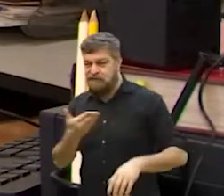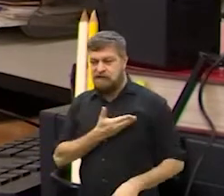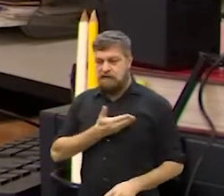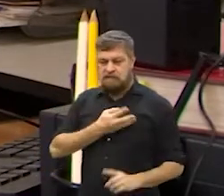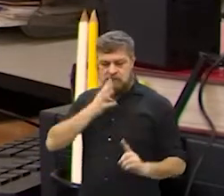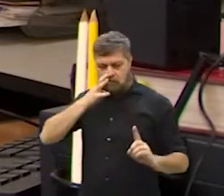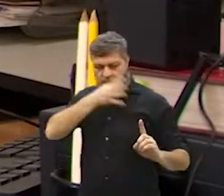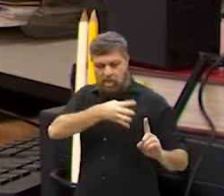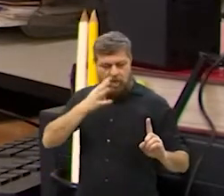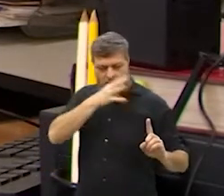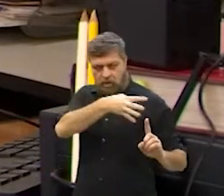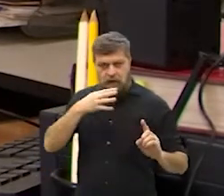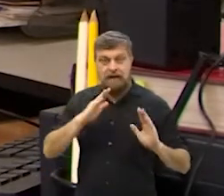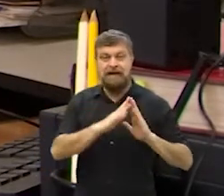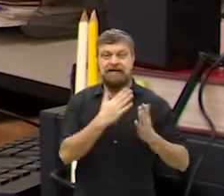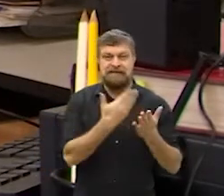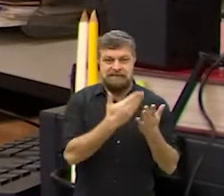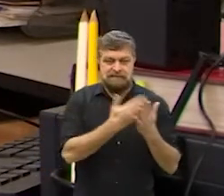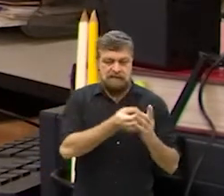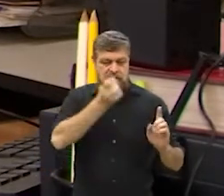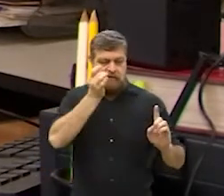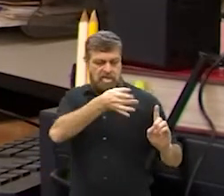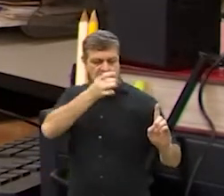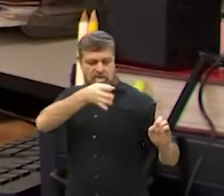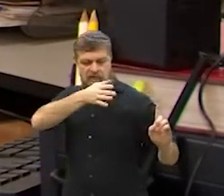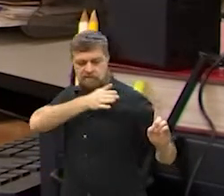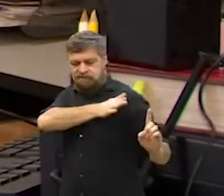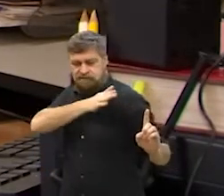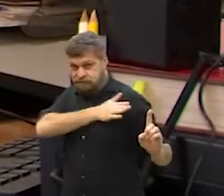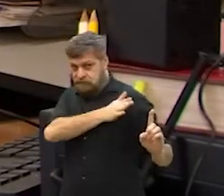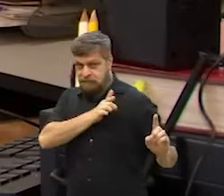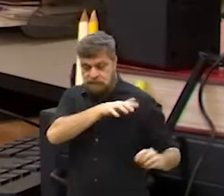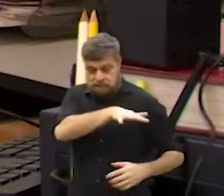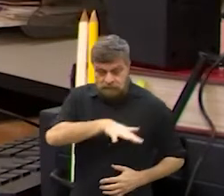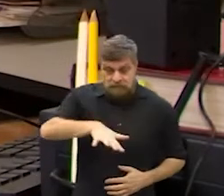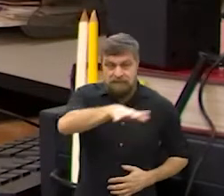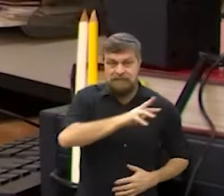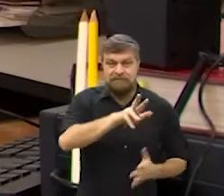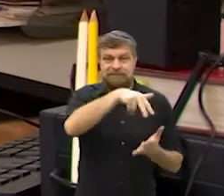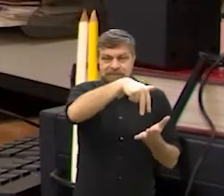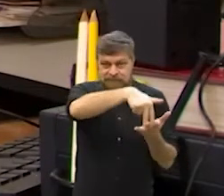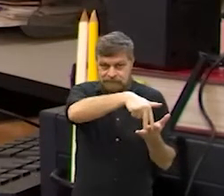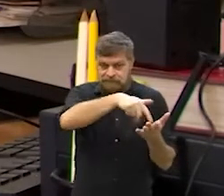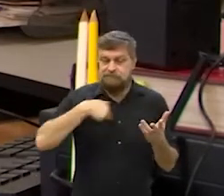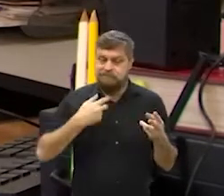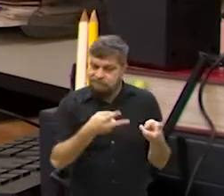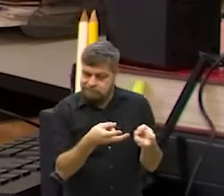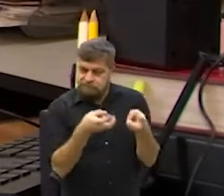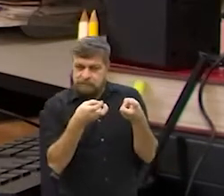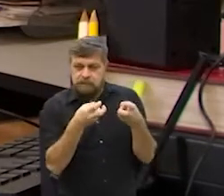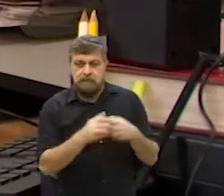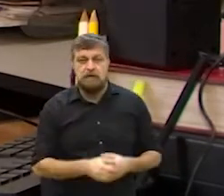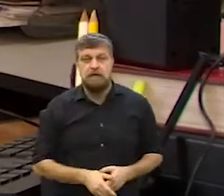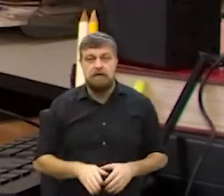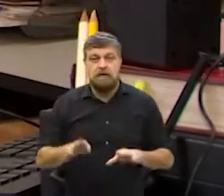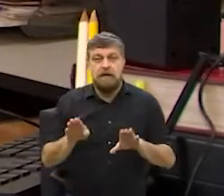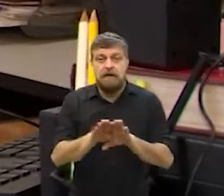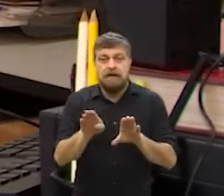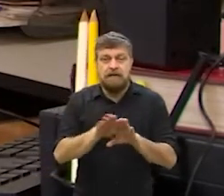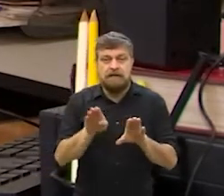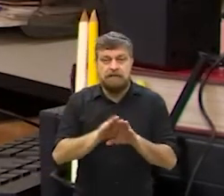ali com amigos com a escola com próprio território tudo isso aparece muito para gente